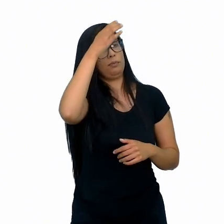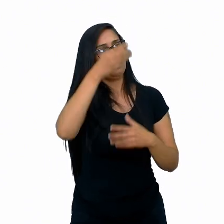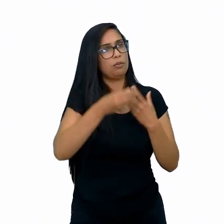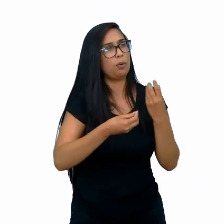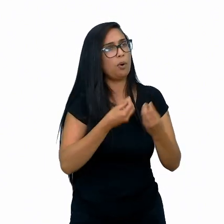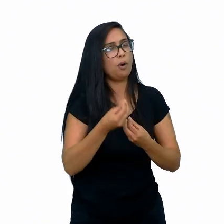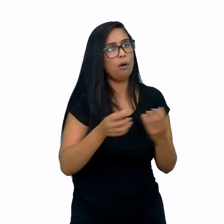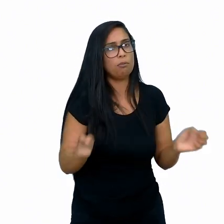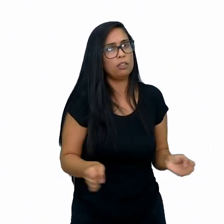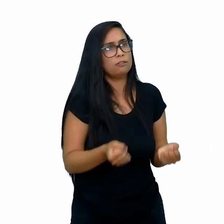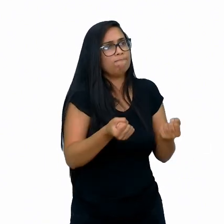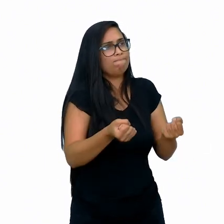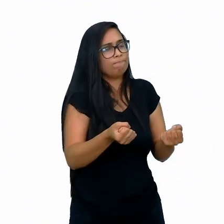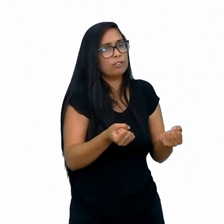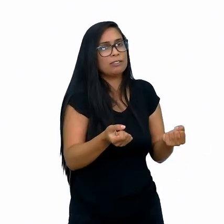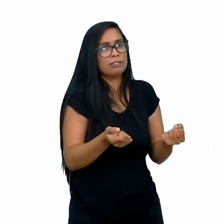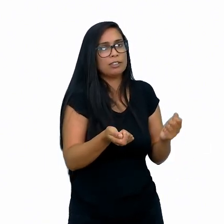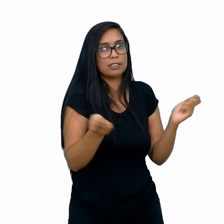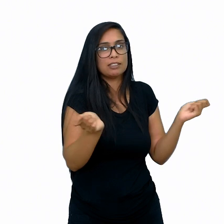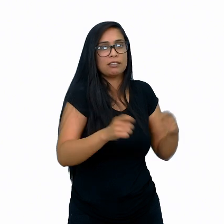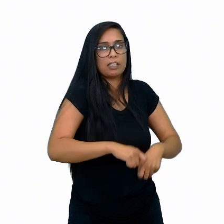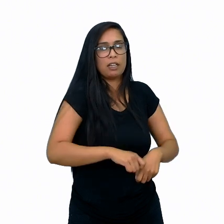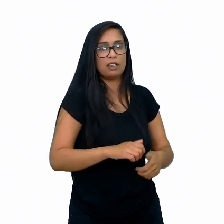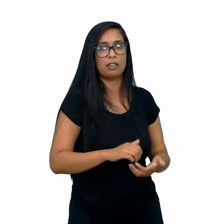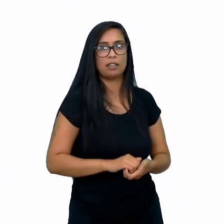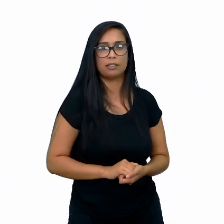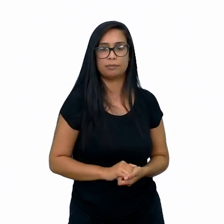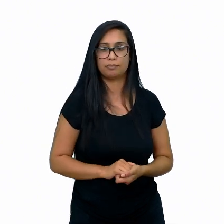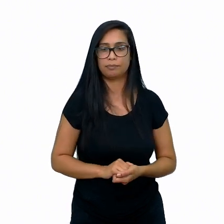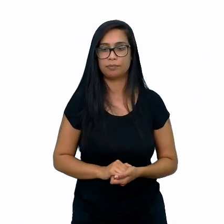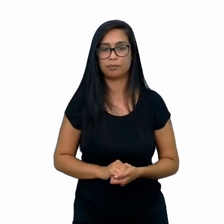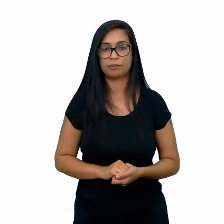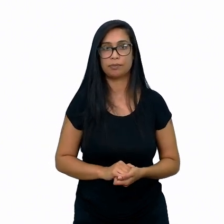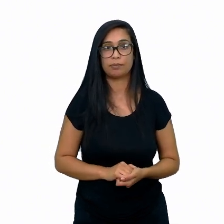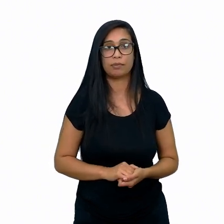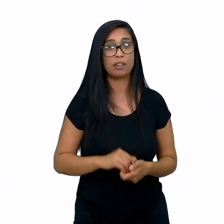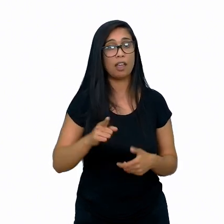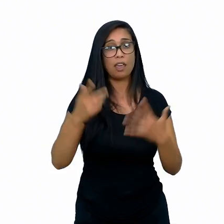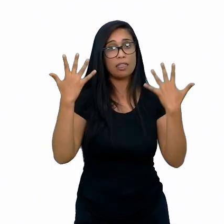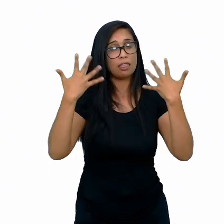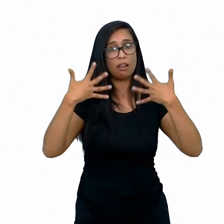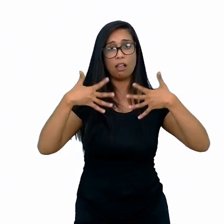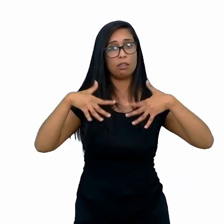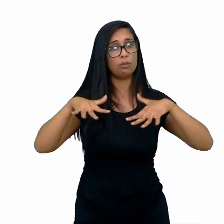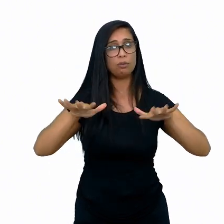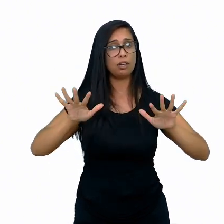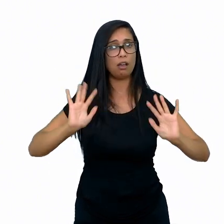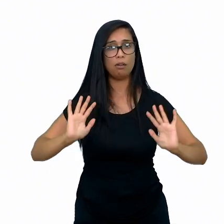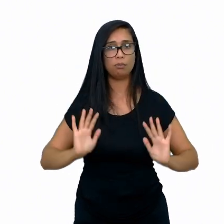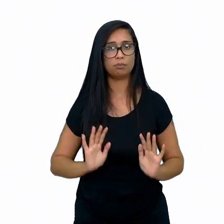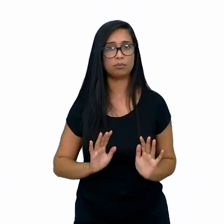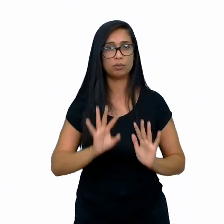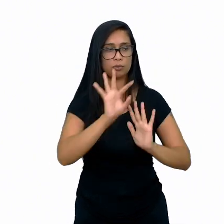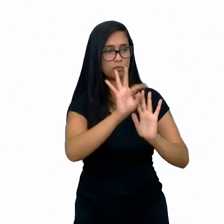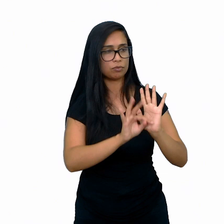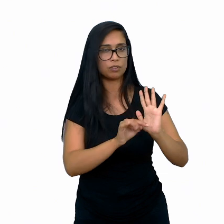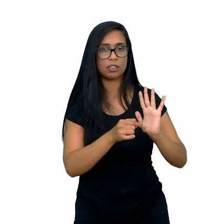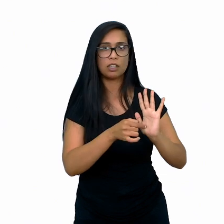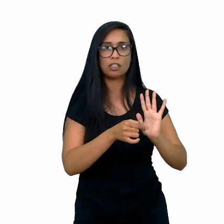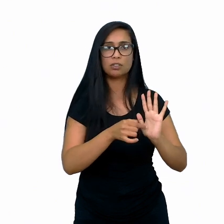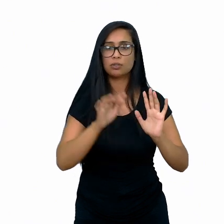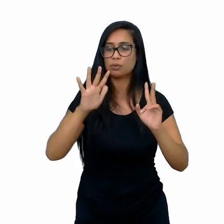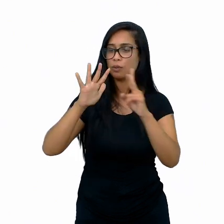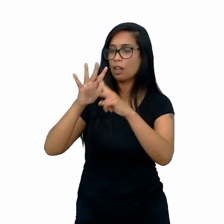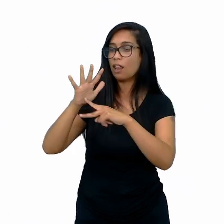potencializados, podemos observar que acontece naturalmente a articulação entre leitura e